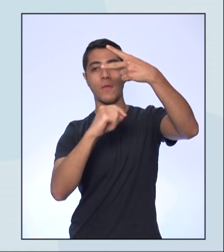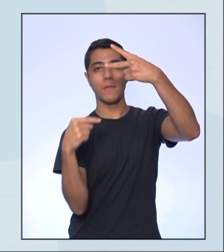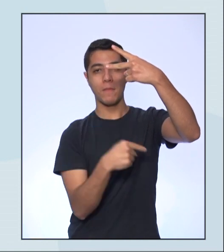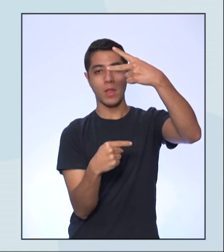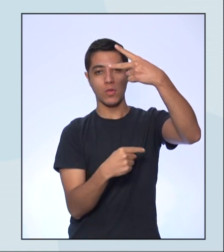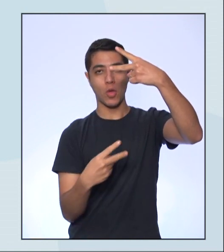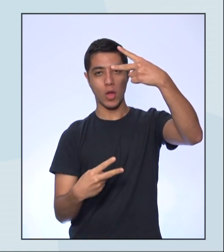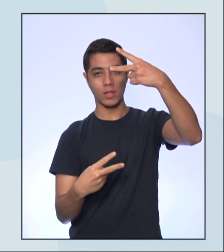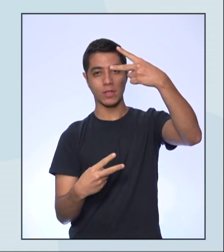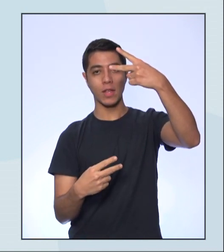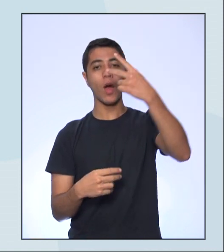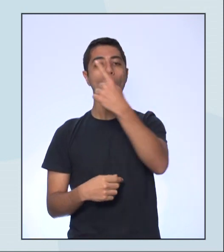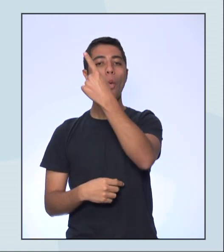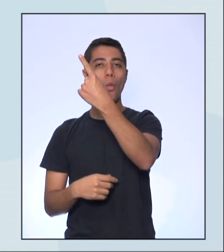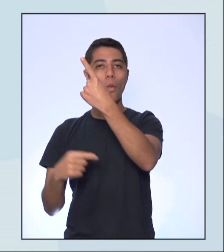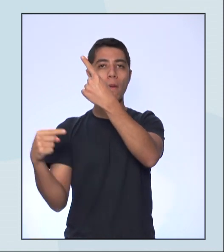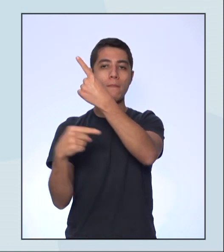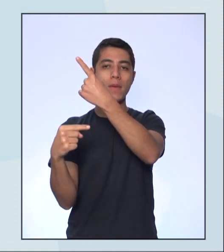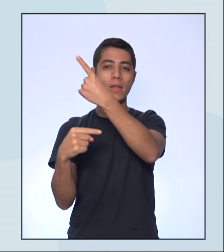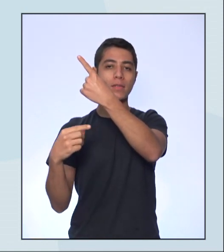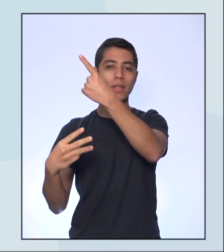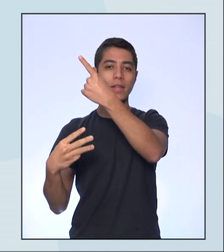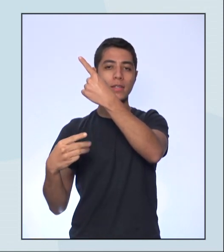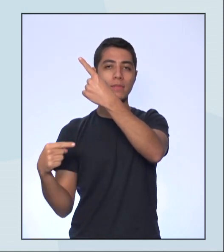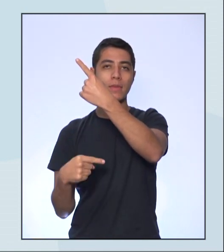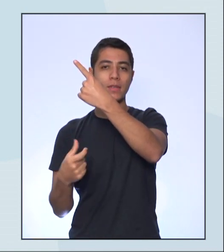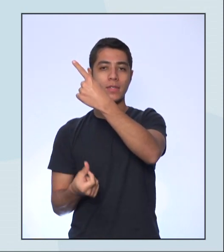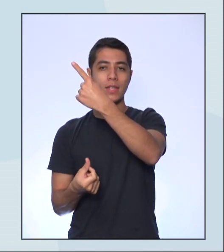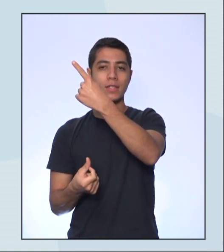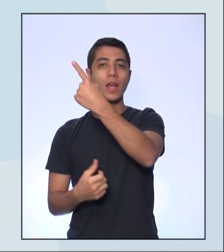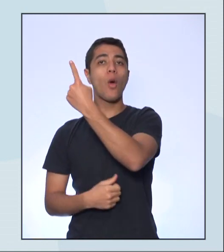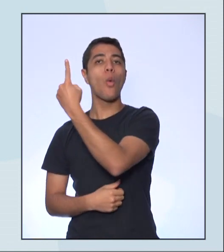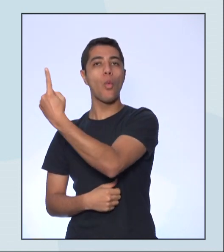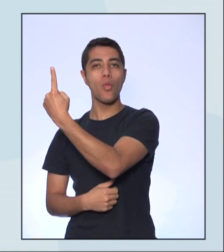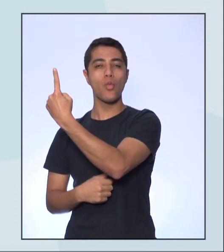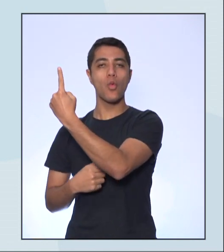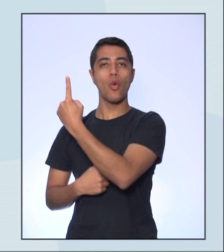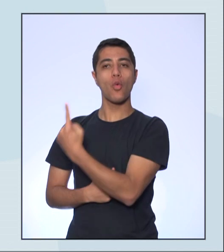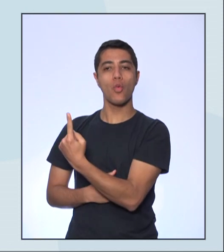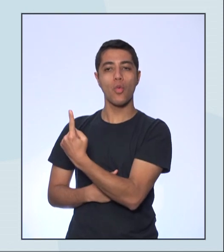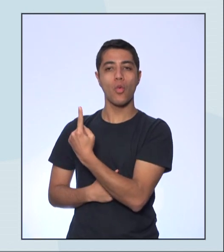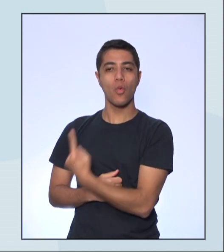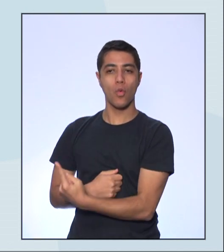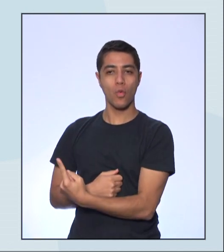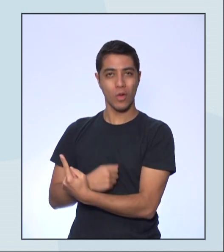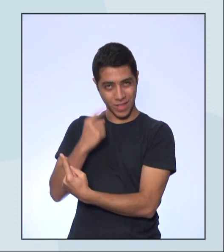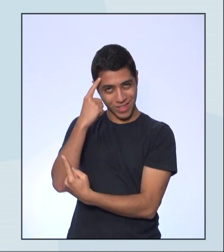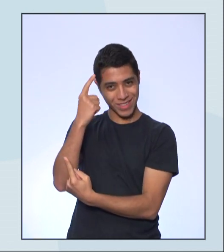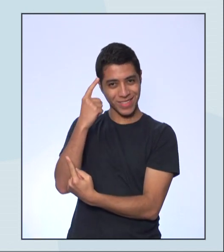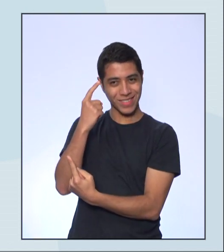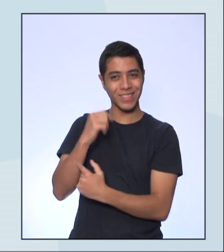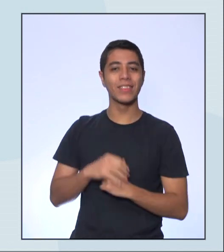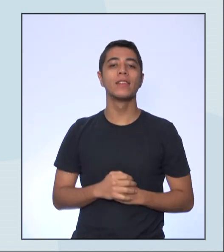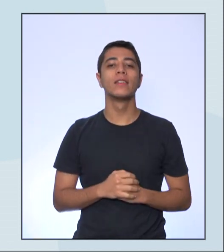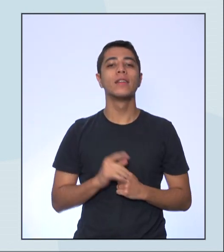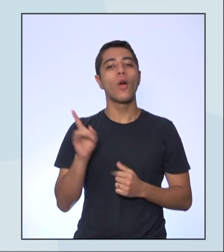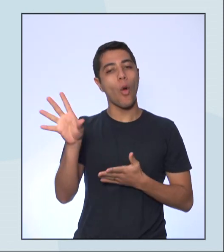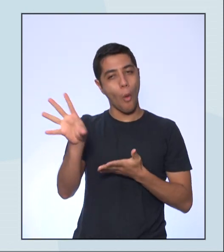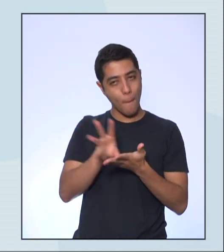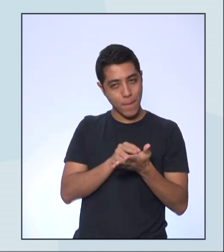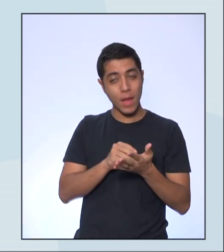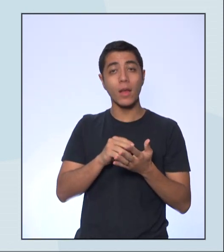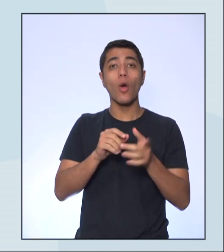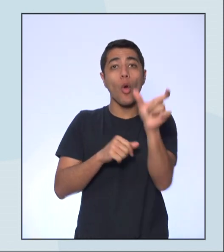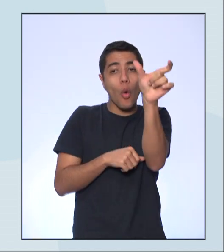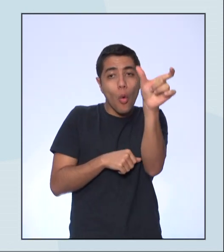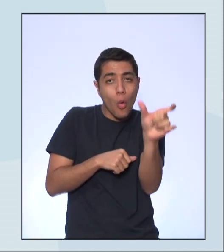6, e a última coluna aí com tudo 1. Copio essas duas primeiras colunas, né? Então, eu copio essas duas primeiras